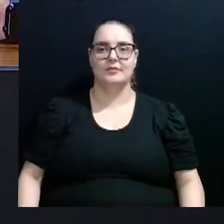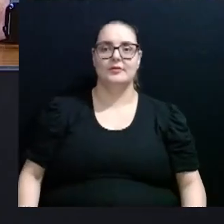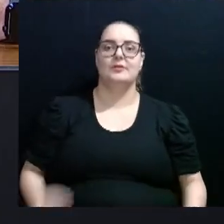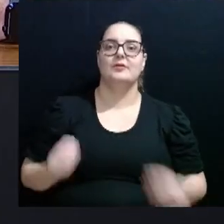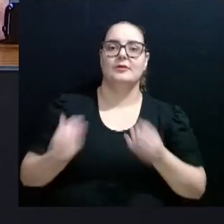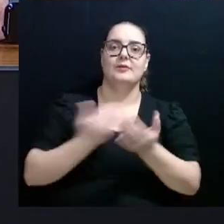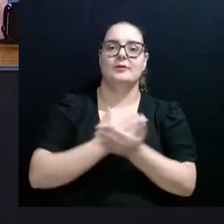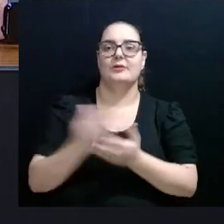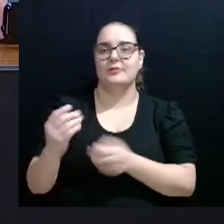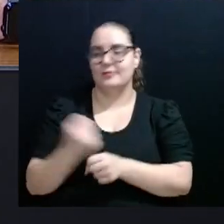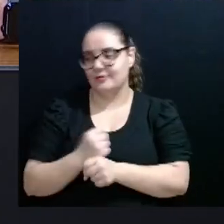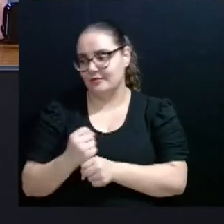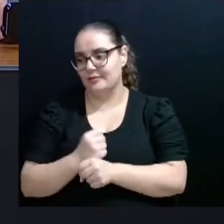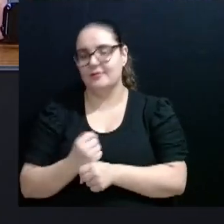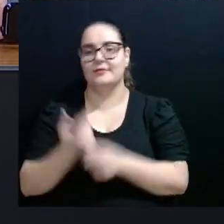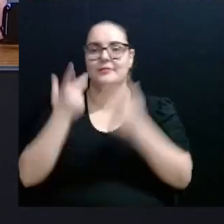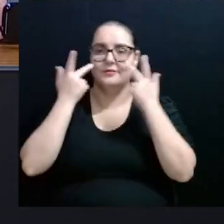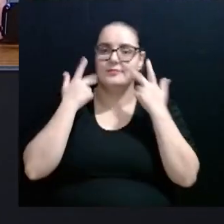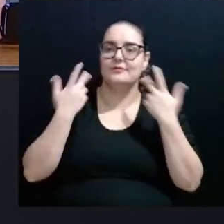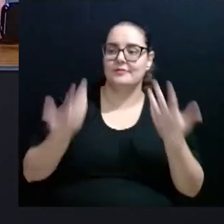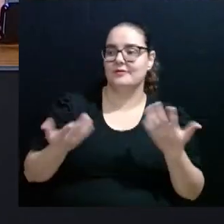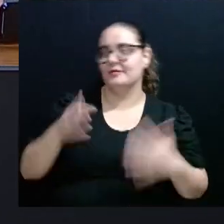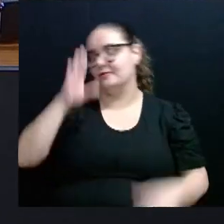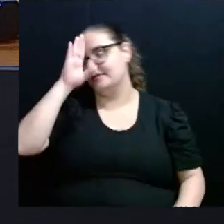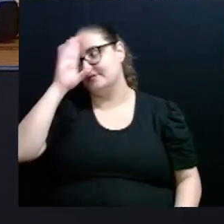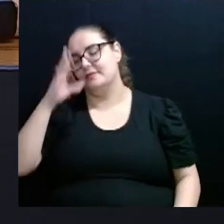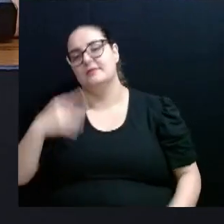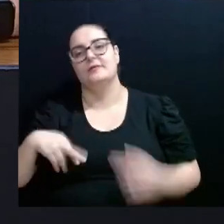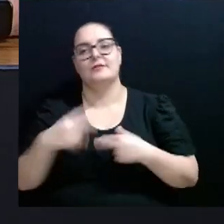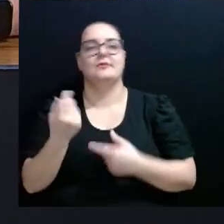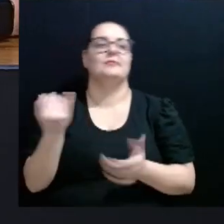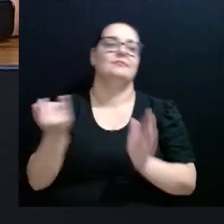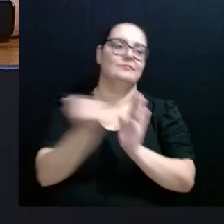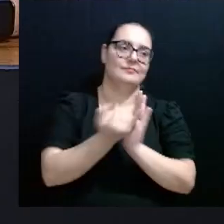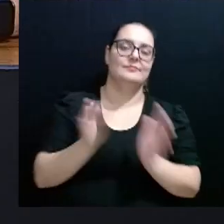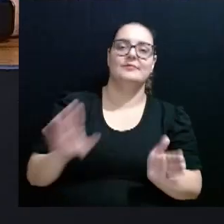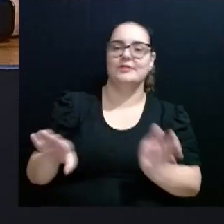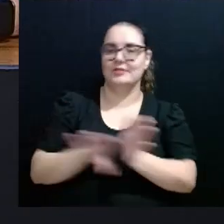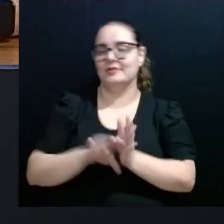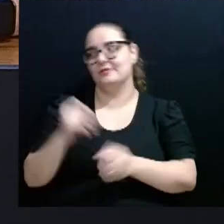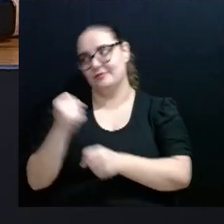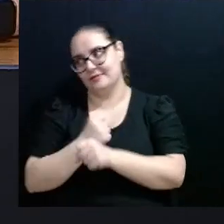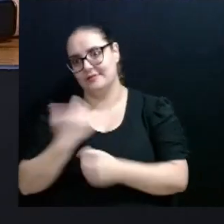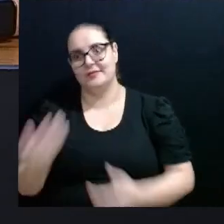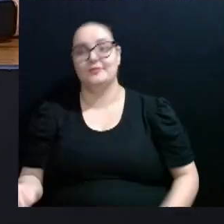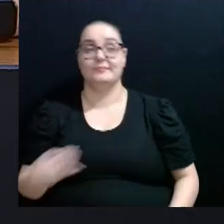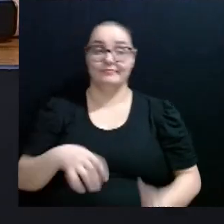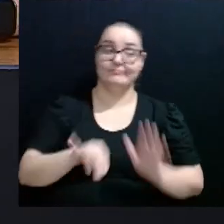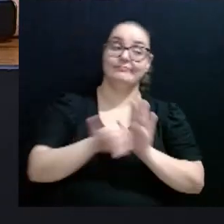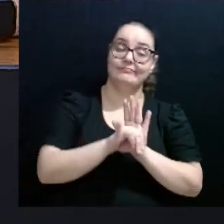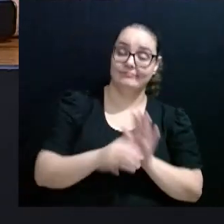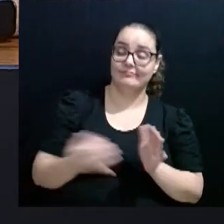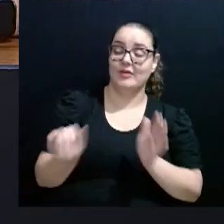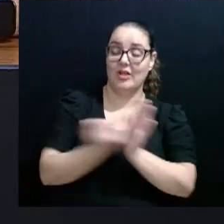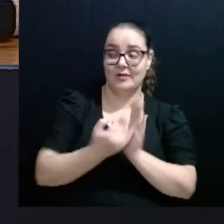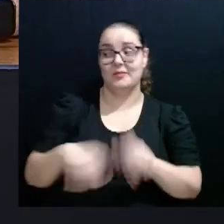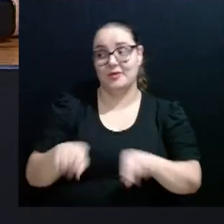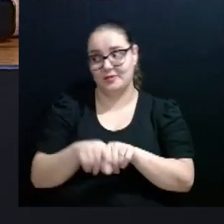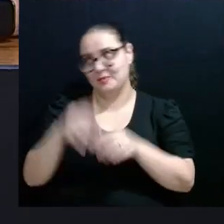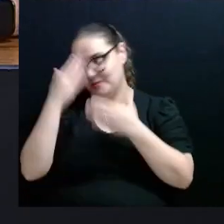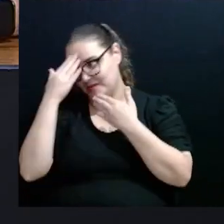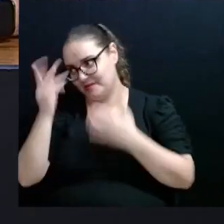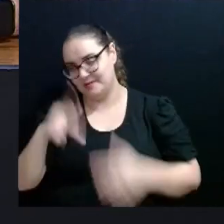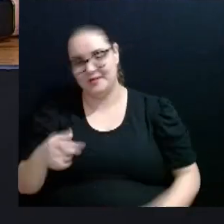ano tranquilo, principalmente dessa questão dos impostos, porque já chega o ano, já chegam os novos impostos também. Muito obrigado, viu, professor? Eu que